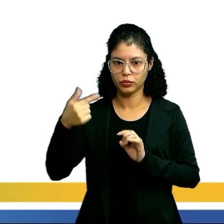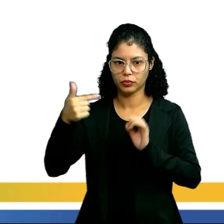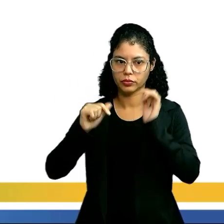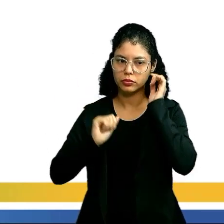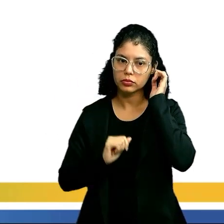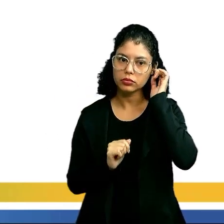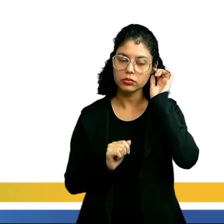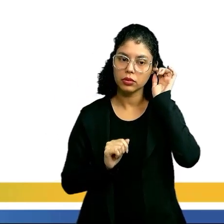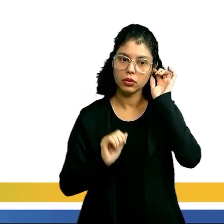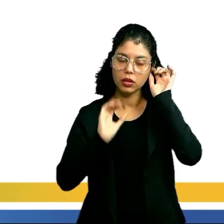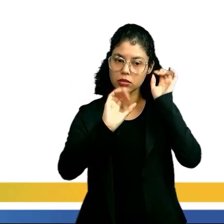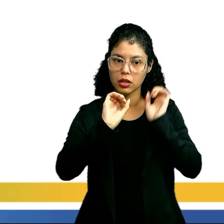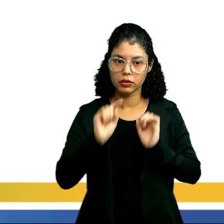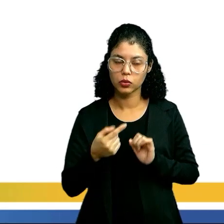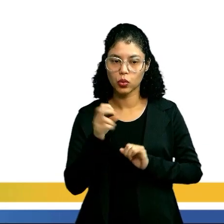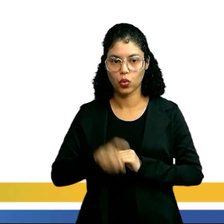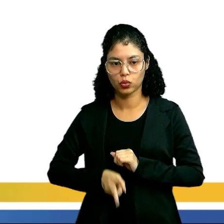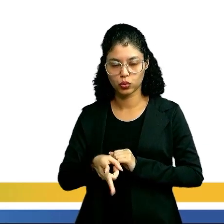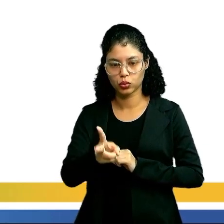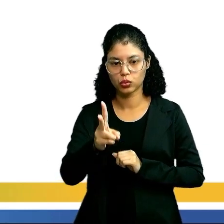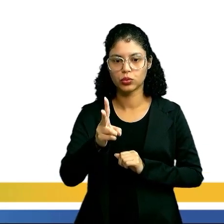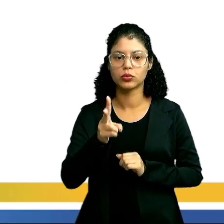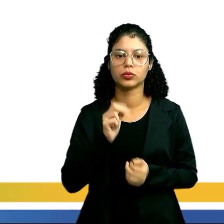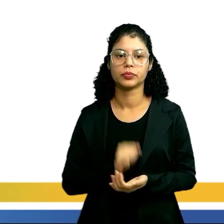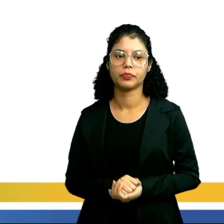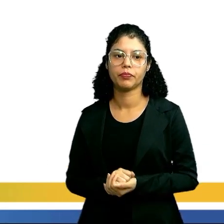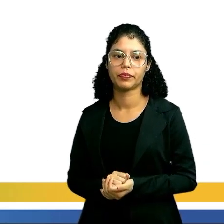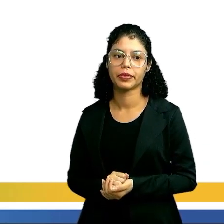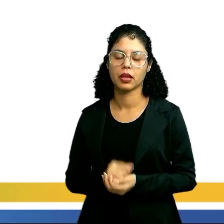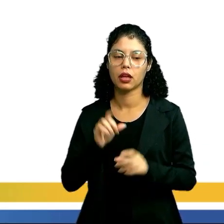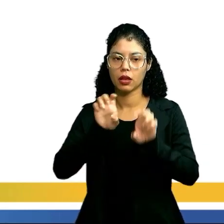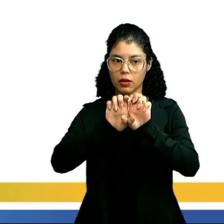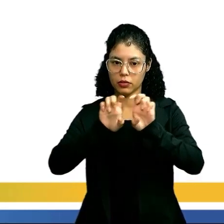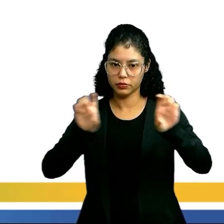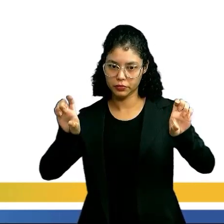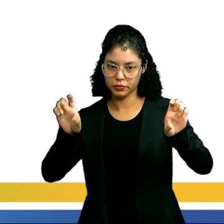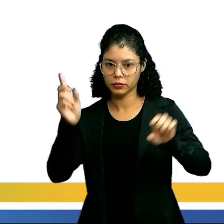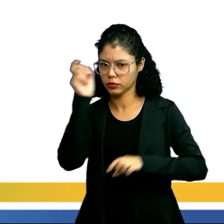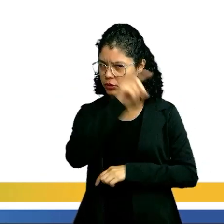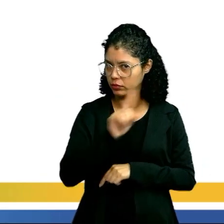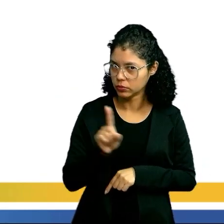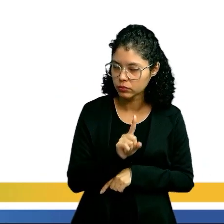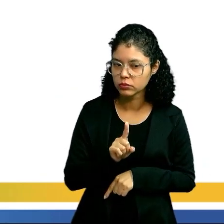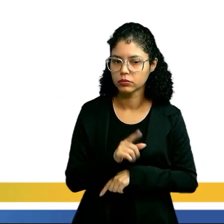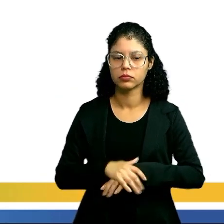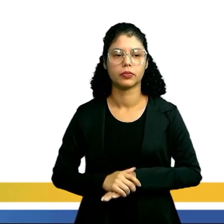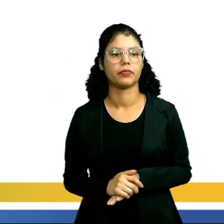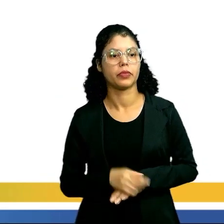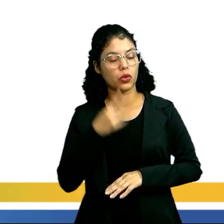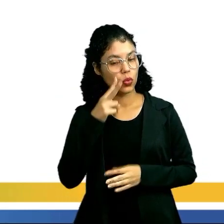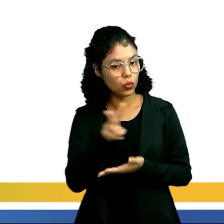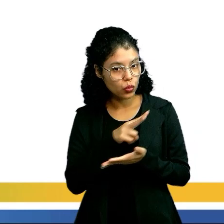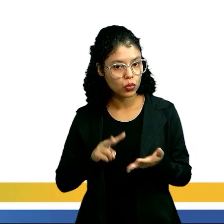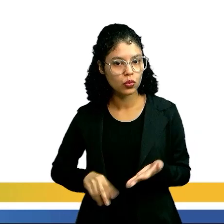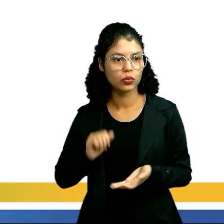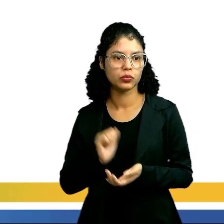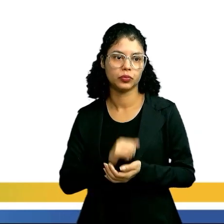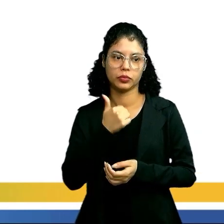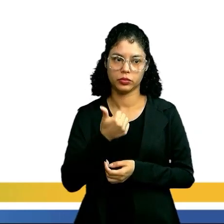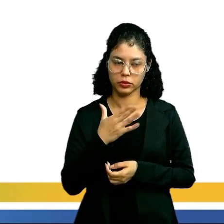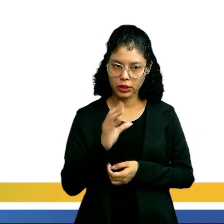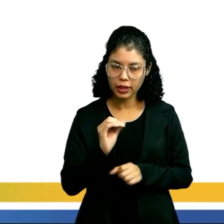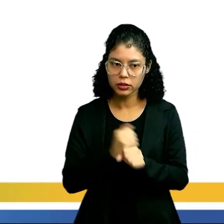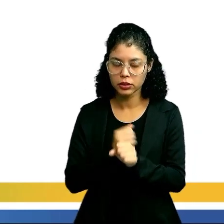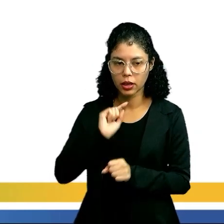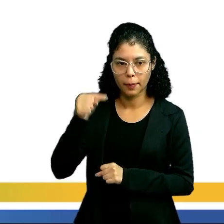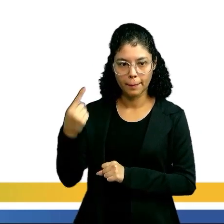fala que V0 é uma constante real, tá? E aqui está a fórmula. Pessoal, isso não é difícil. Bora ler? Se após 10